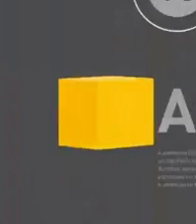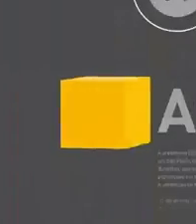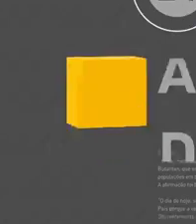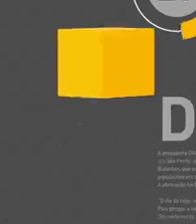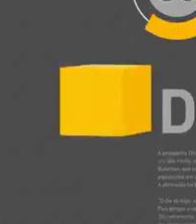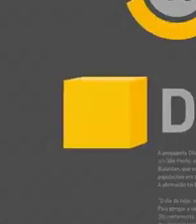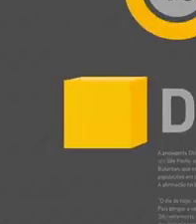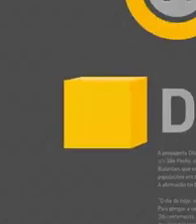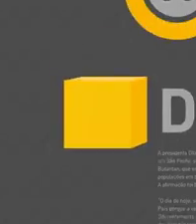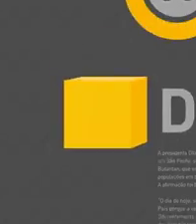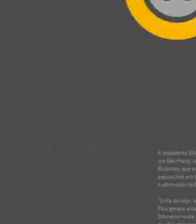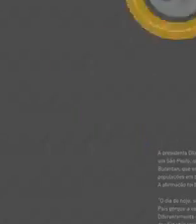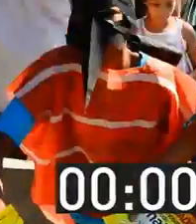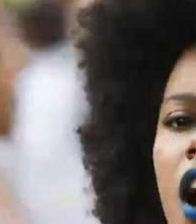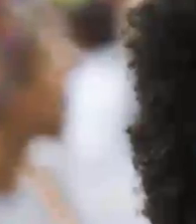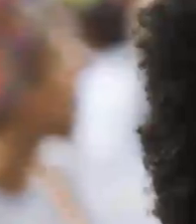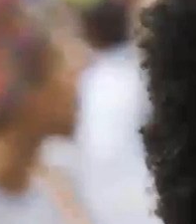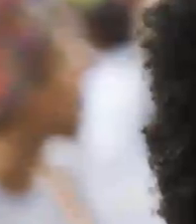o